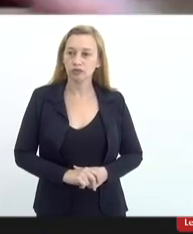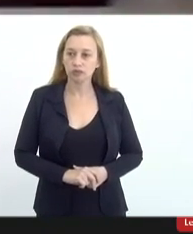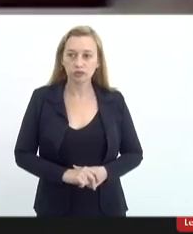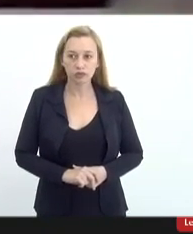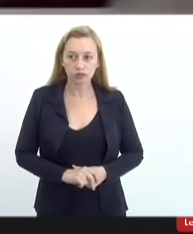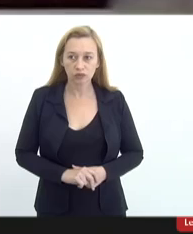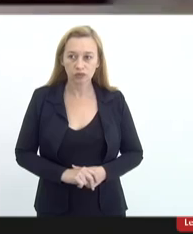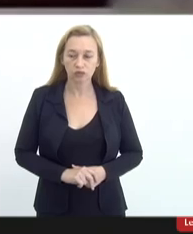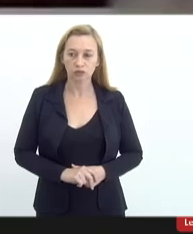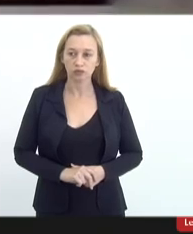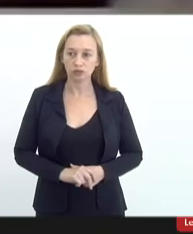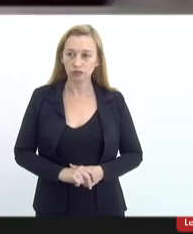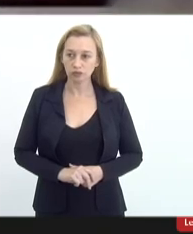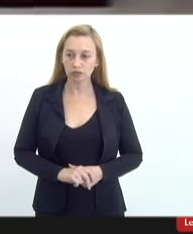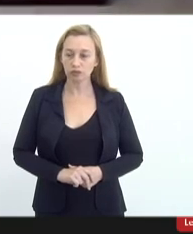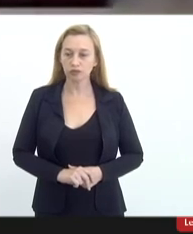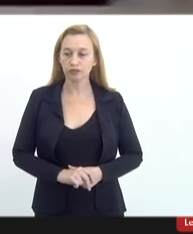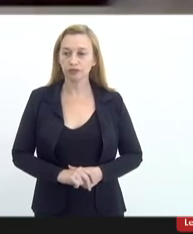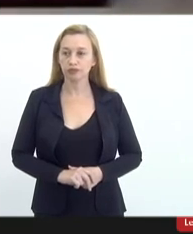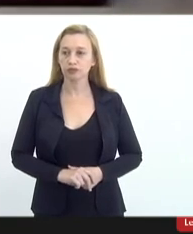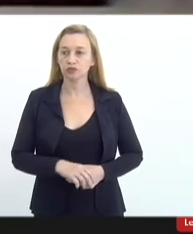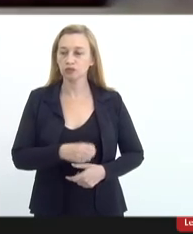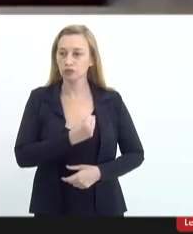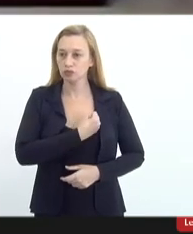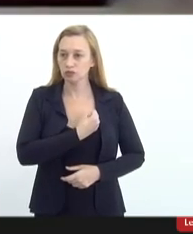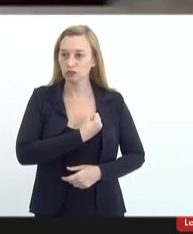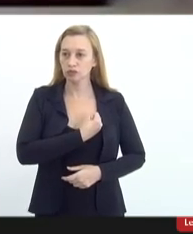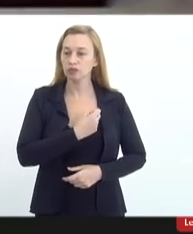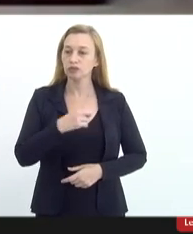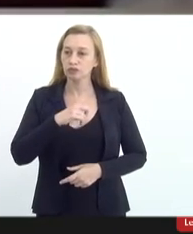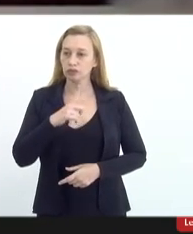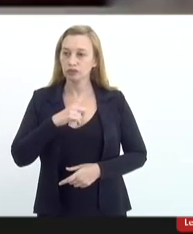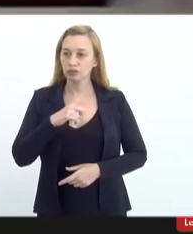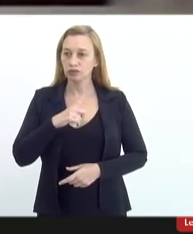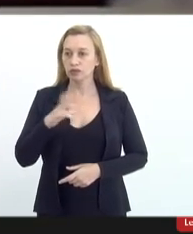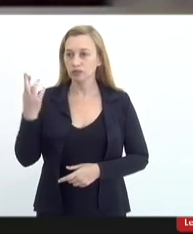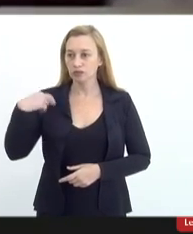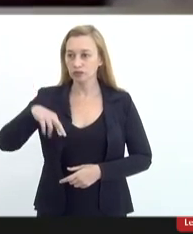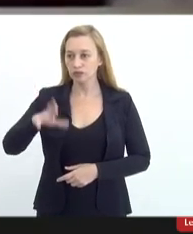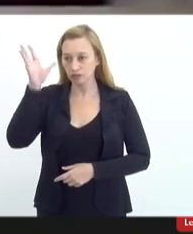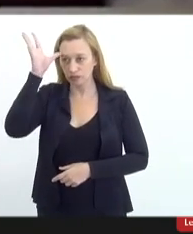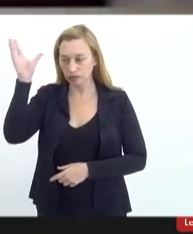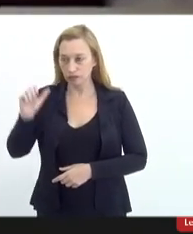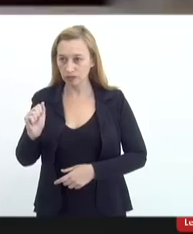no topo dessa dramática estatística, estão as religiões de matriz africana.